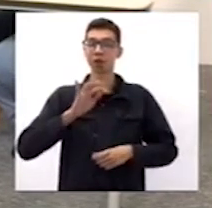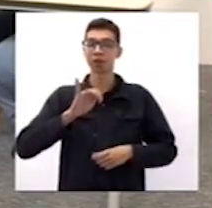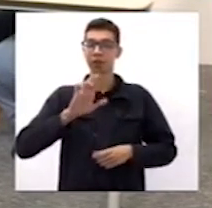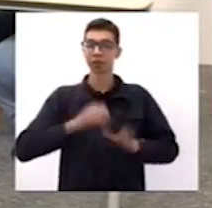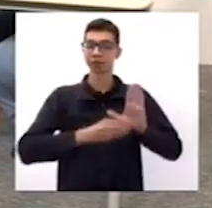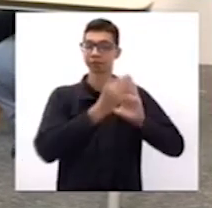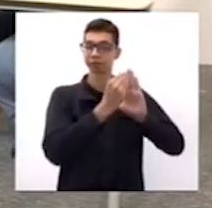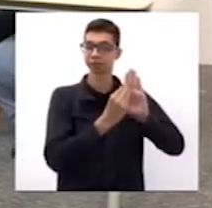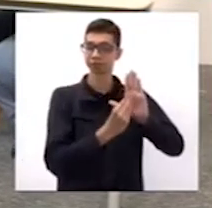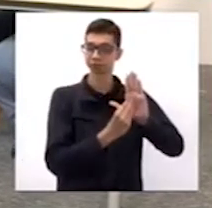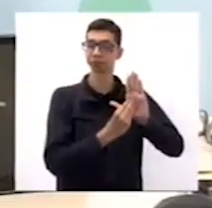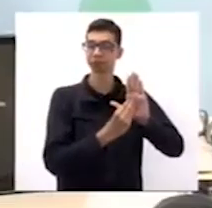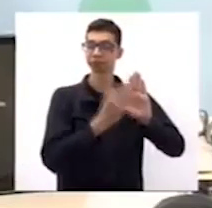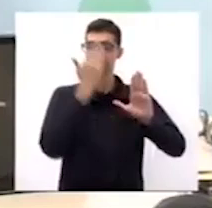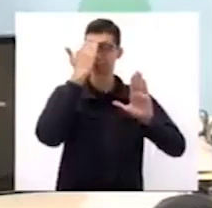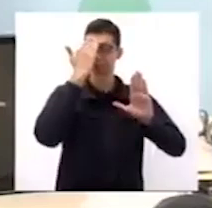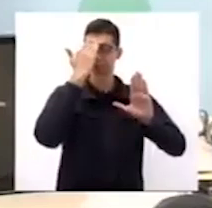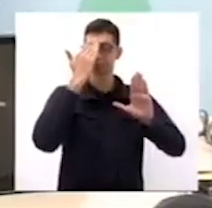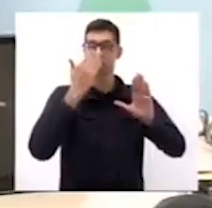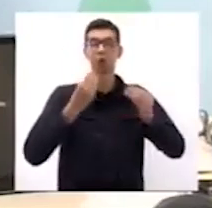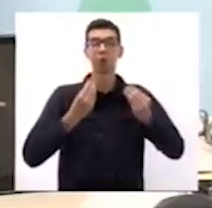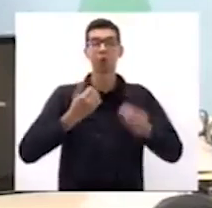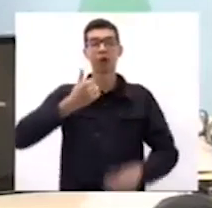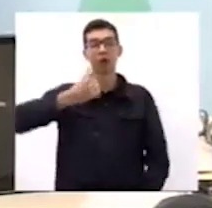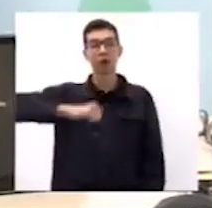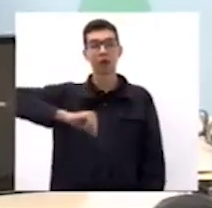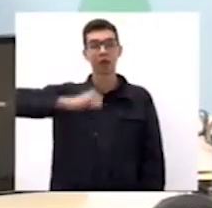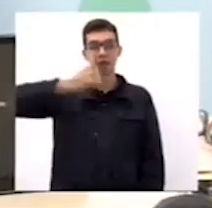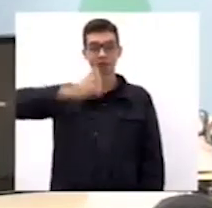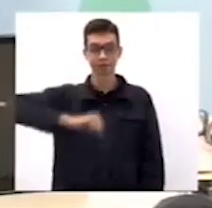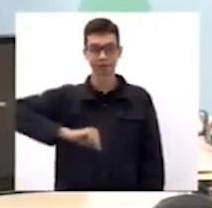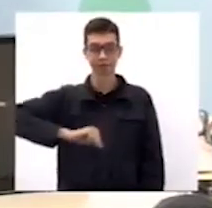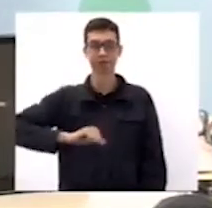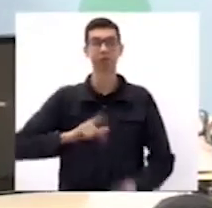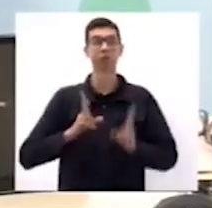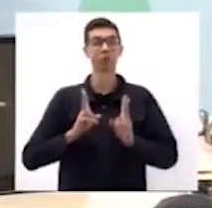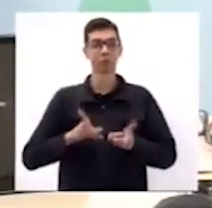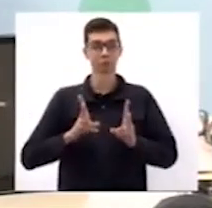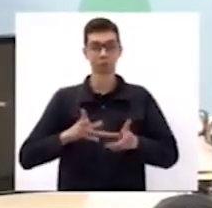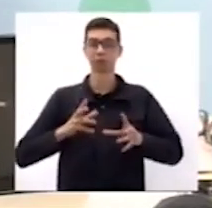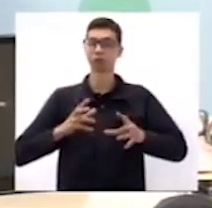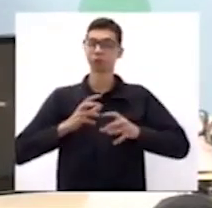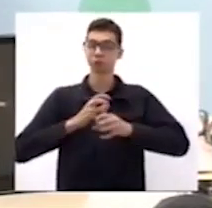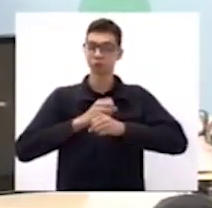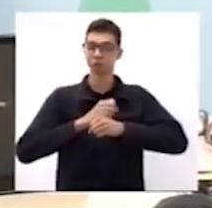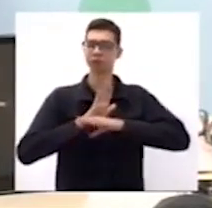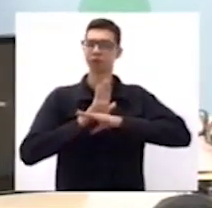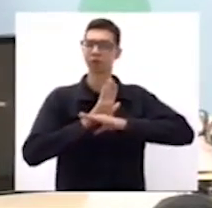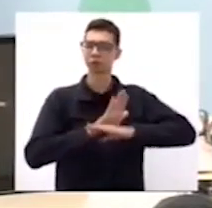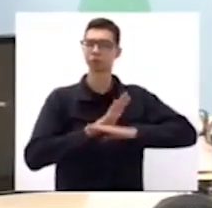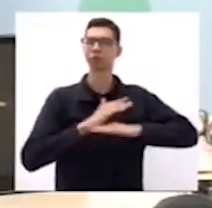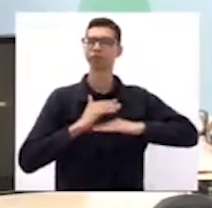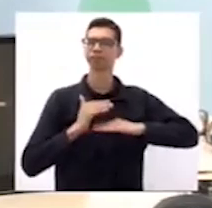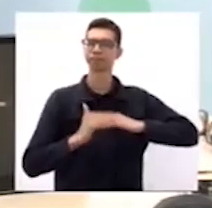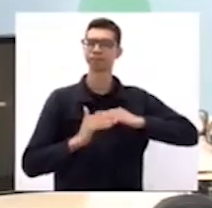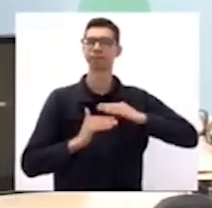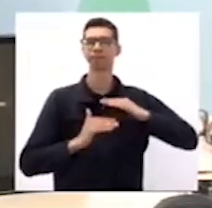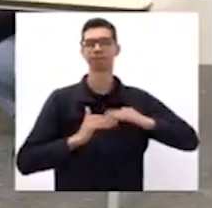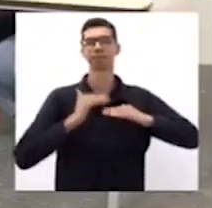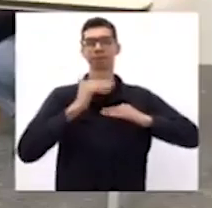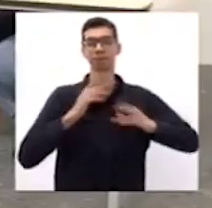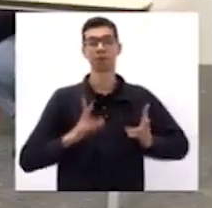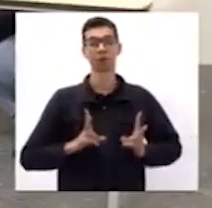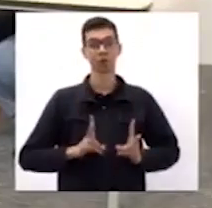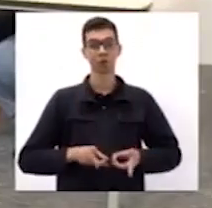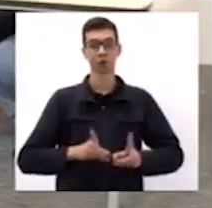para ser punitiva, mas avaliação para continuar aí somativa, né? Somativa, para continuar aí o percurso, né?